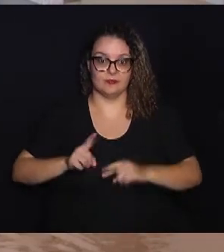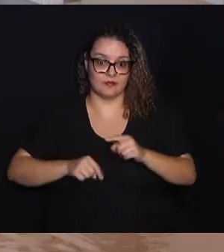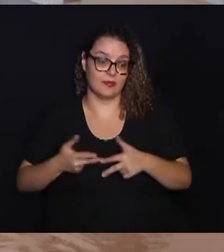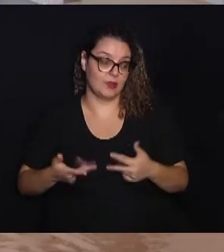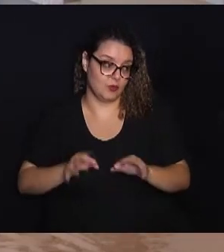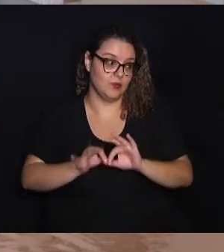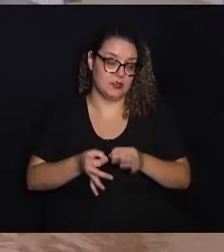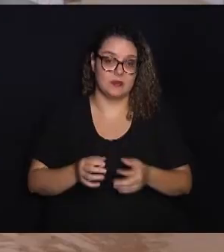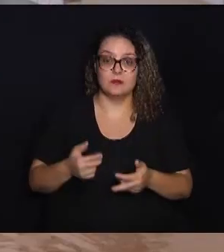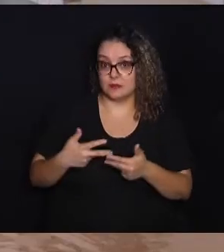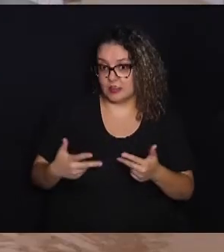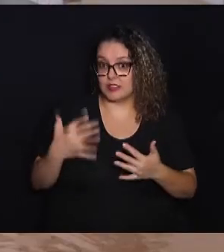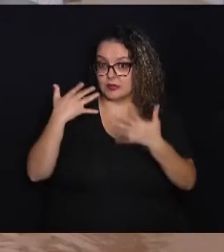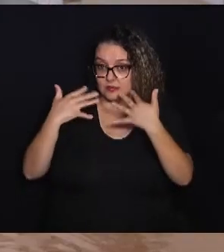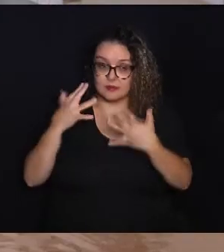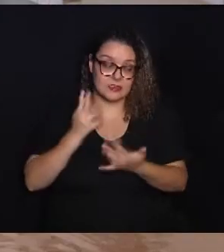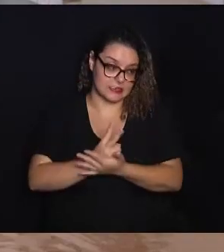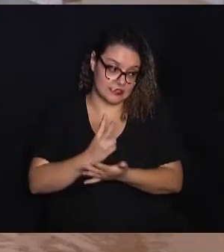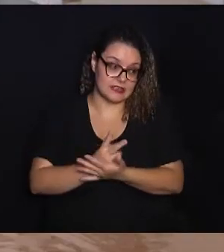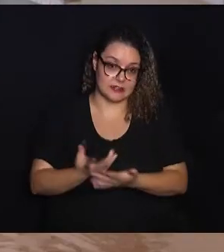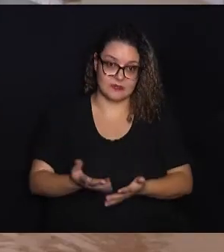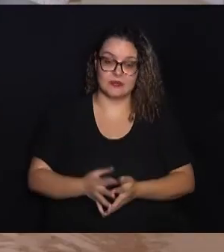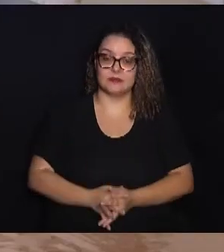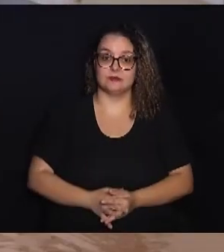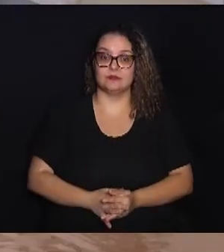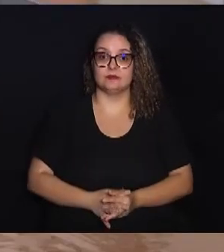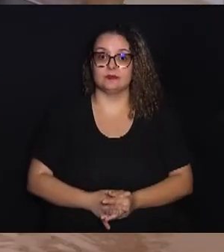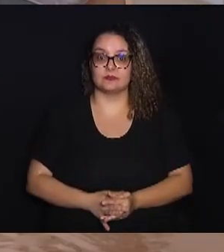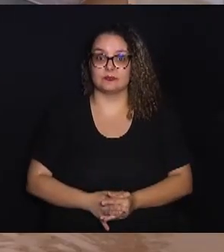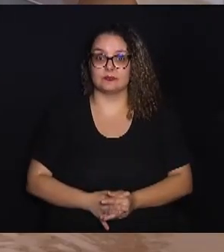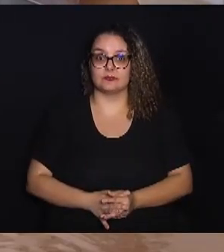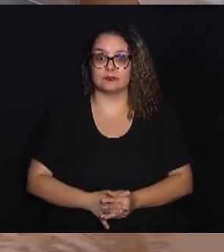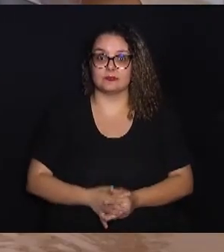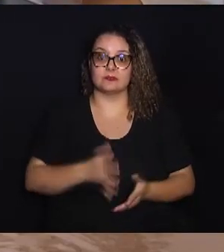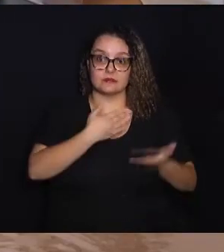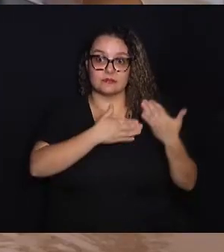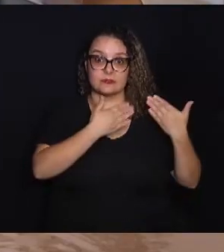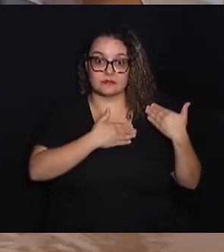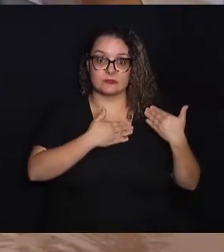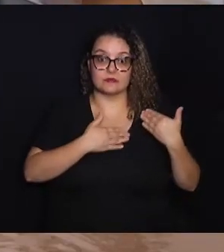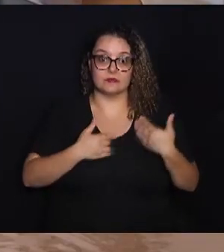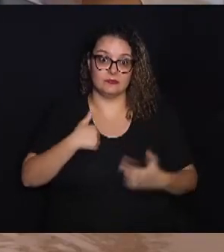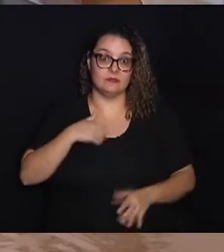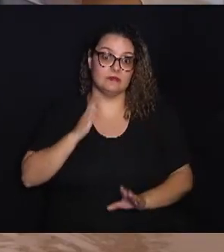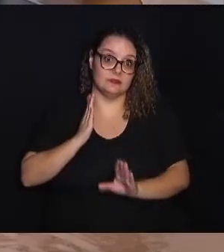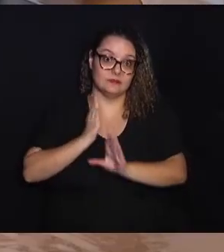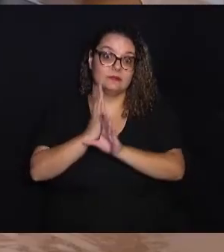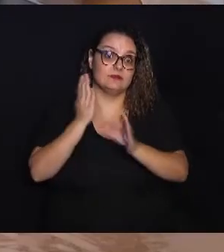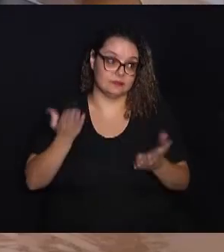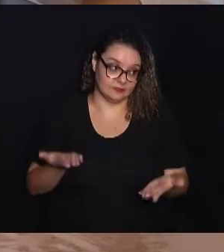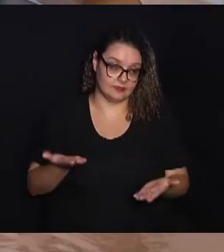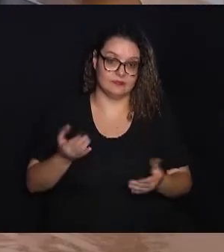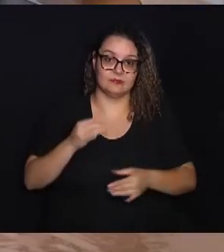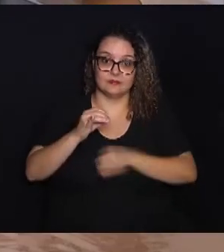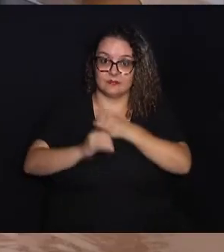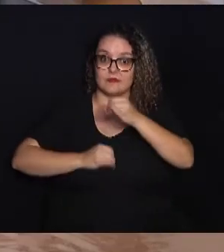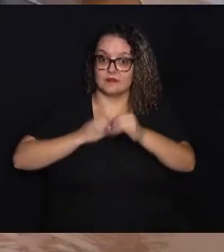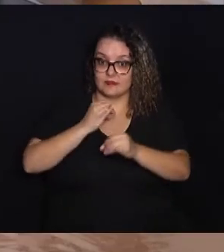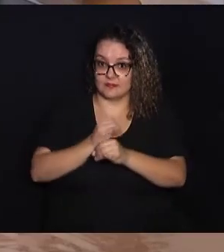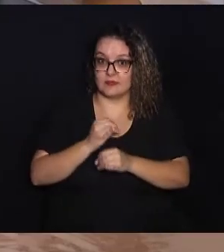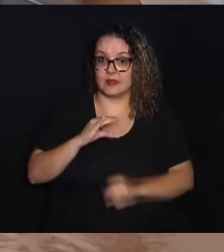O que te atraiu fazer essas joias de cerâmica? Olha, eu sempre gostei muito